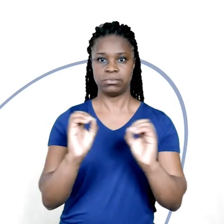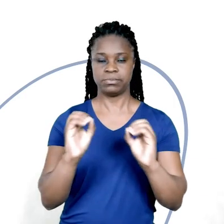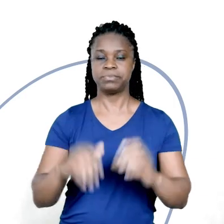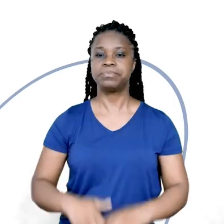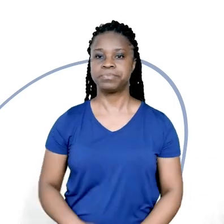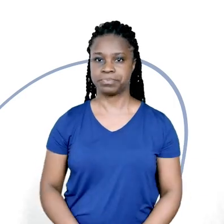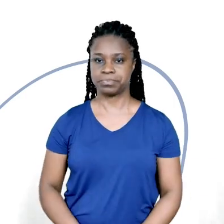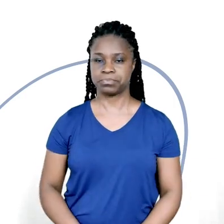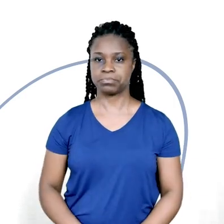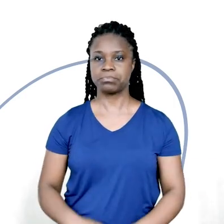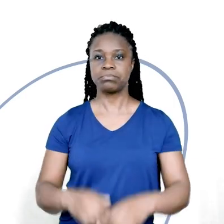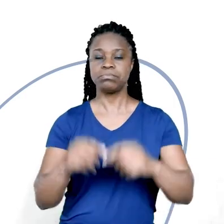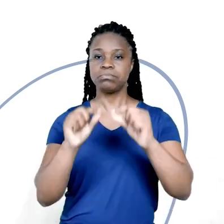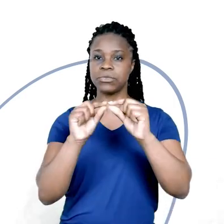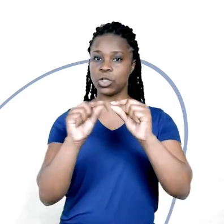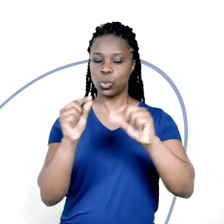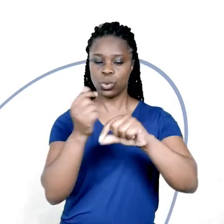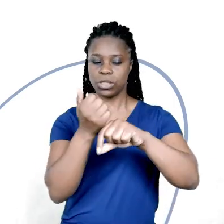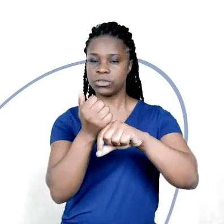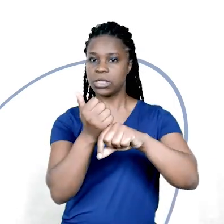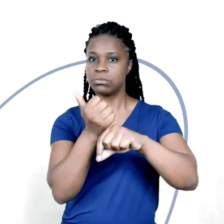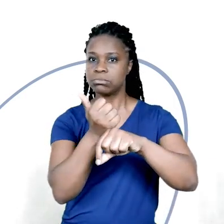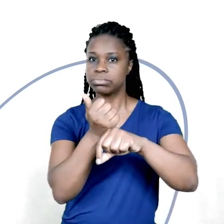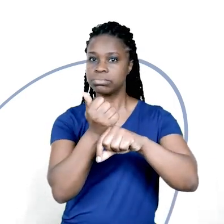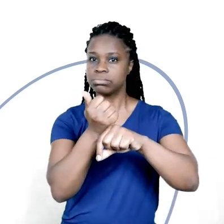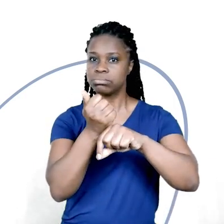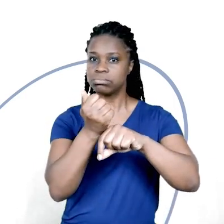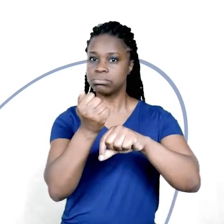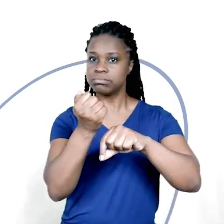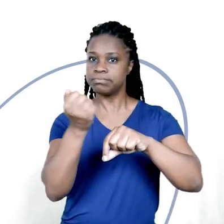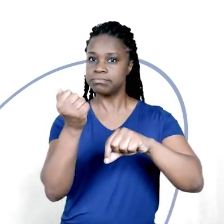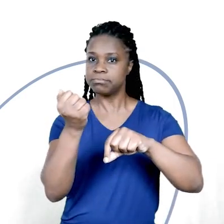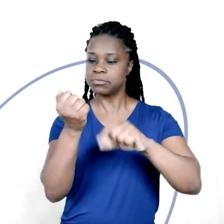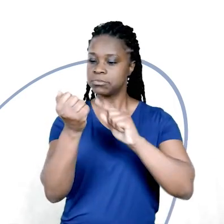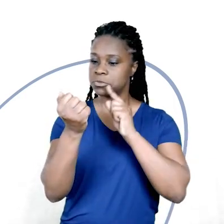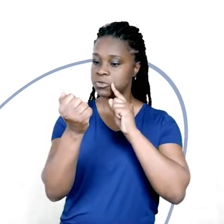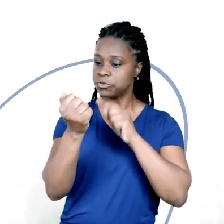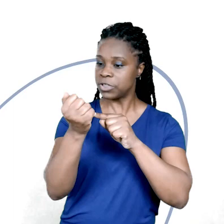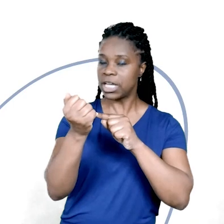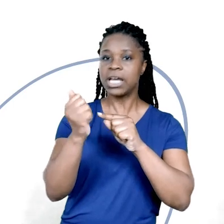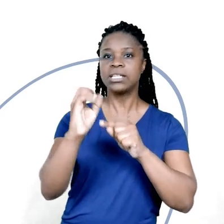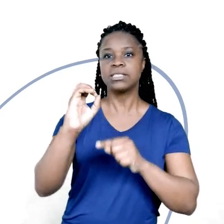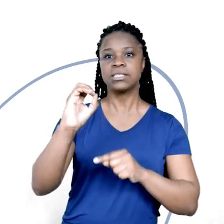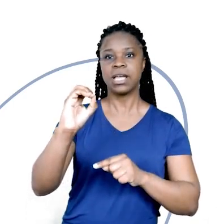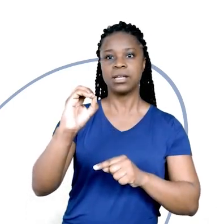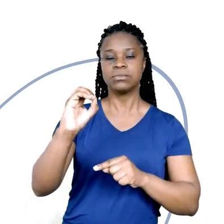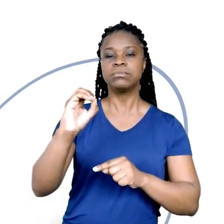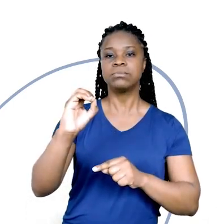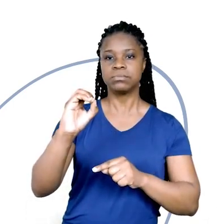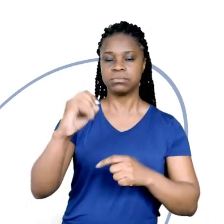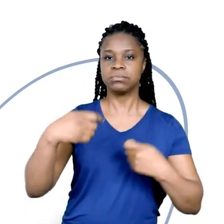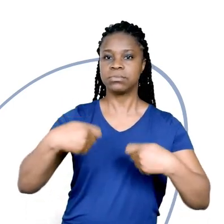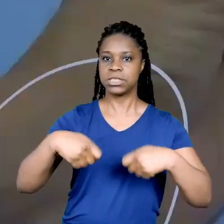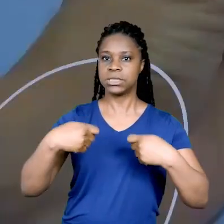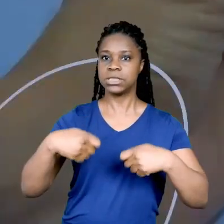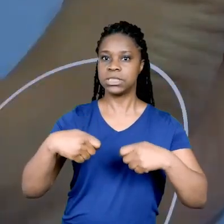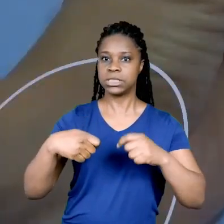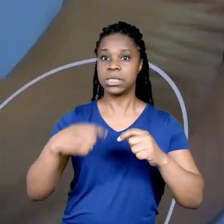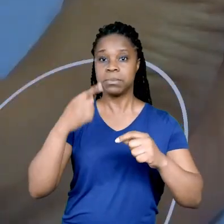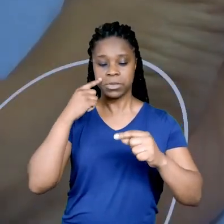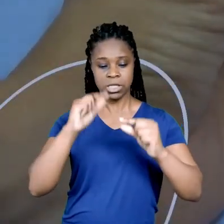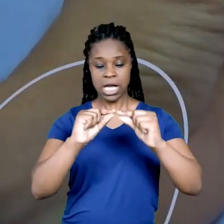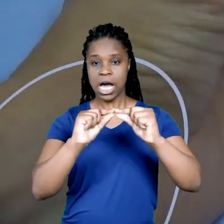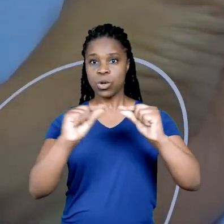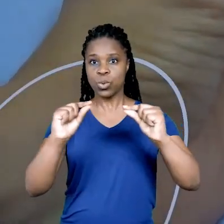insulina. Retire a agulha da pele e certifique-se de que o seletor de dose mostra o número 0. Remova a